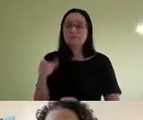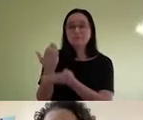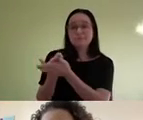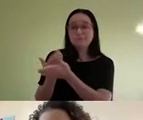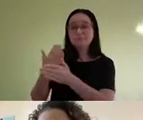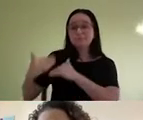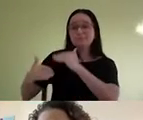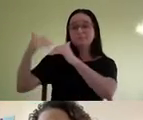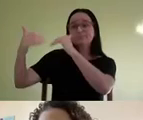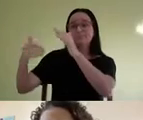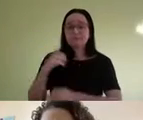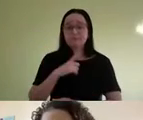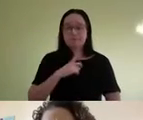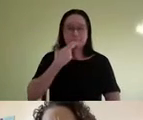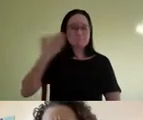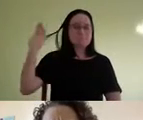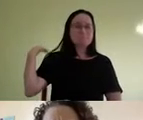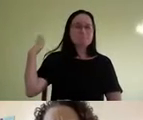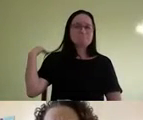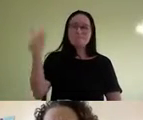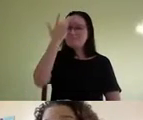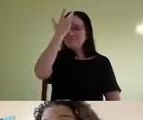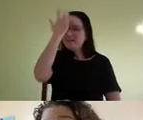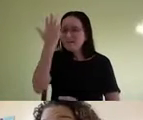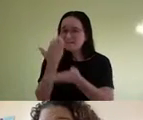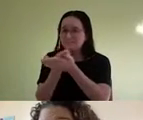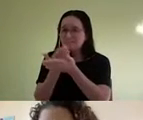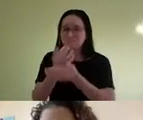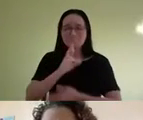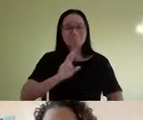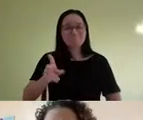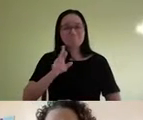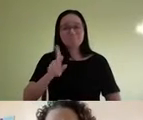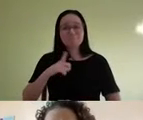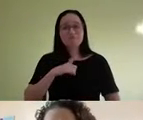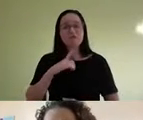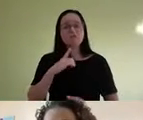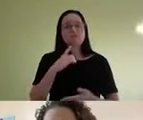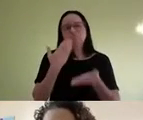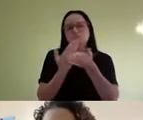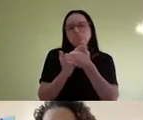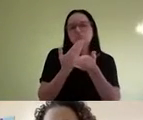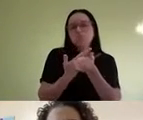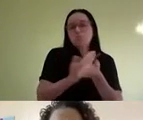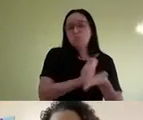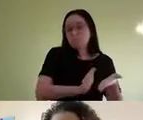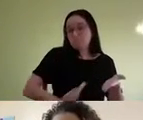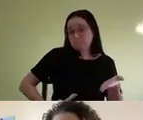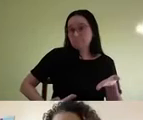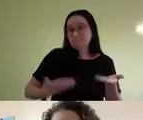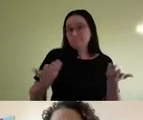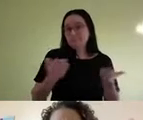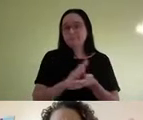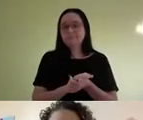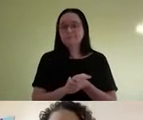Na minha época não era fácil, eu sempre estudei em escola pública até o ensino fundamental e eu estou com uma